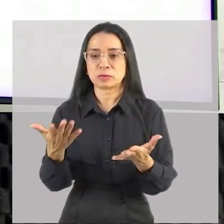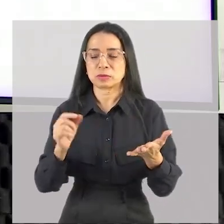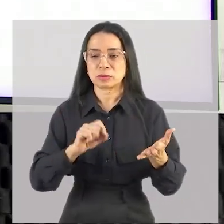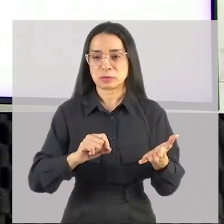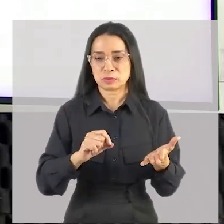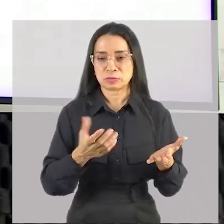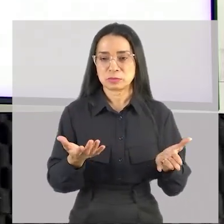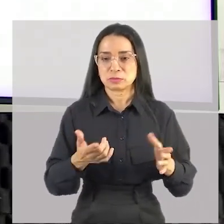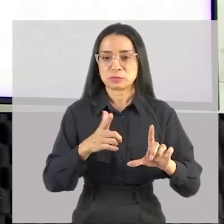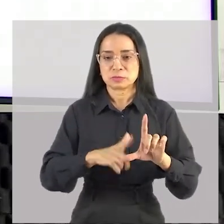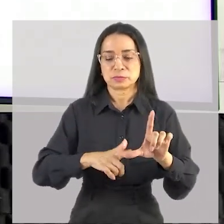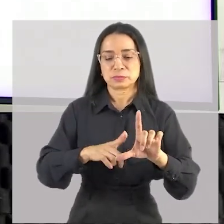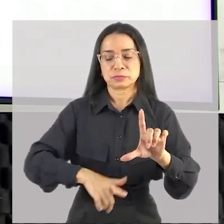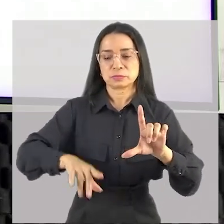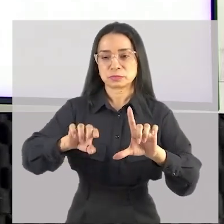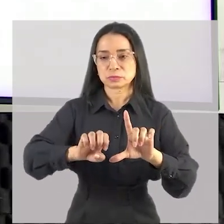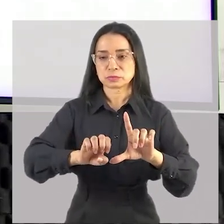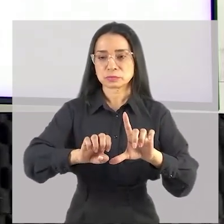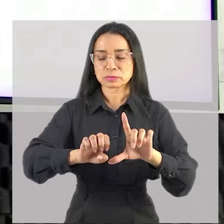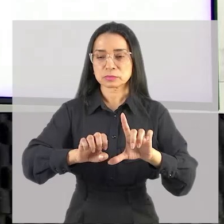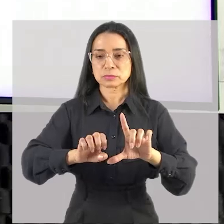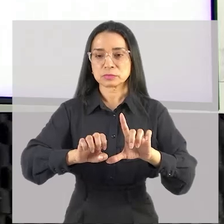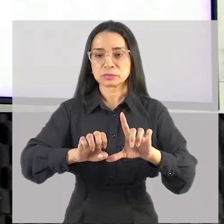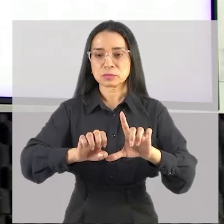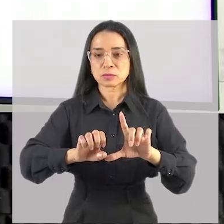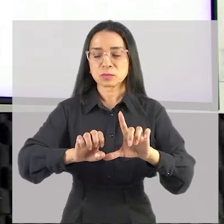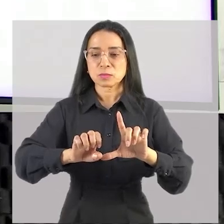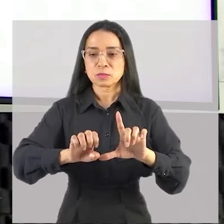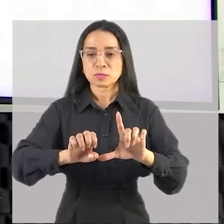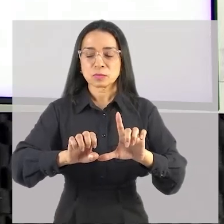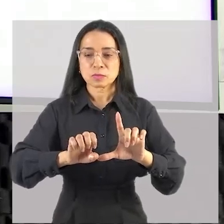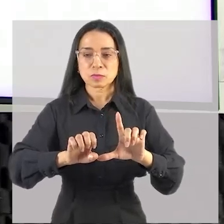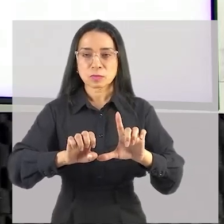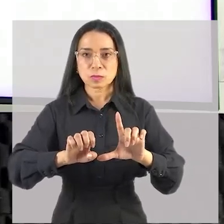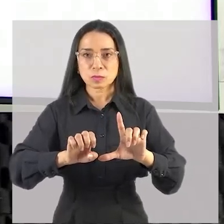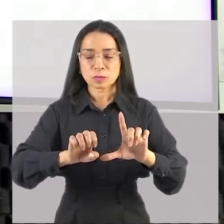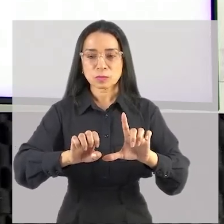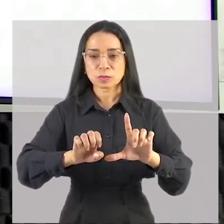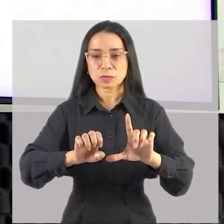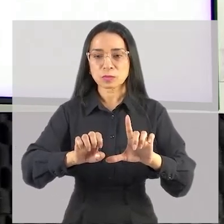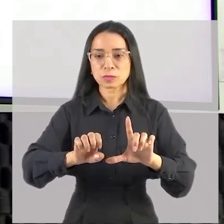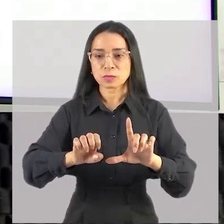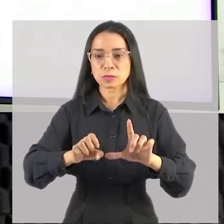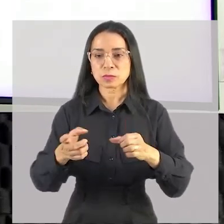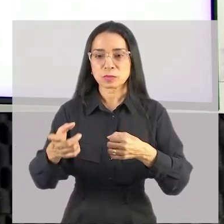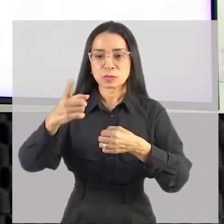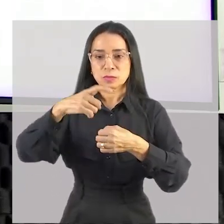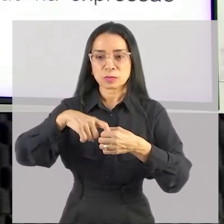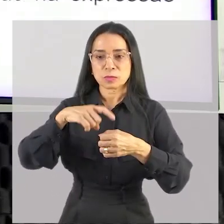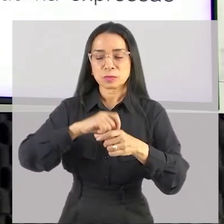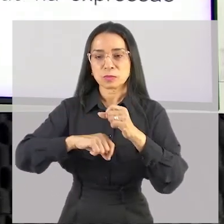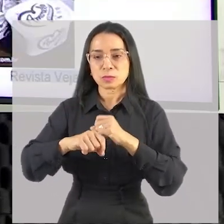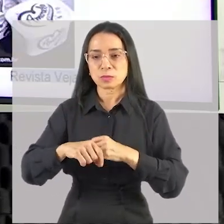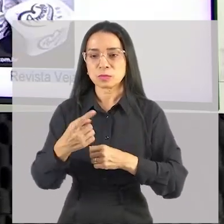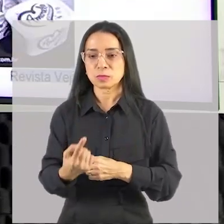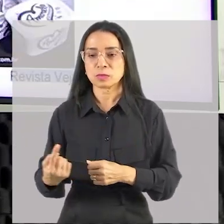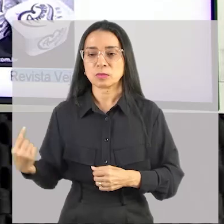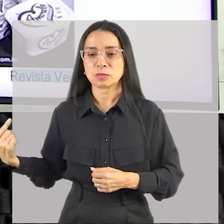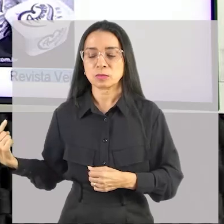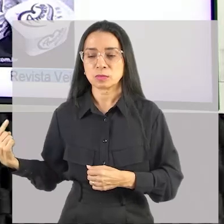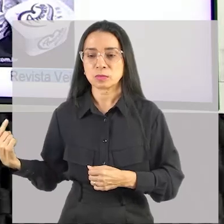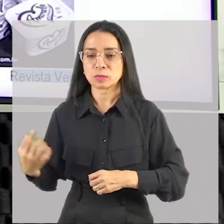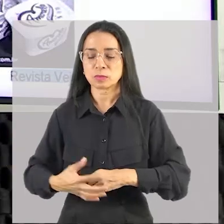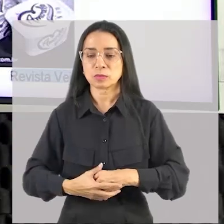caso, agregando ideias de impacto a uma expressão verbal. Vamos voltar ao